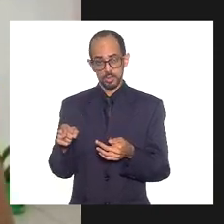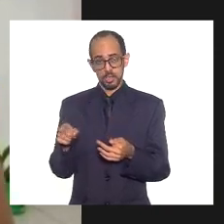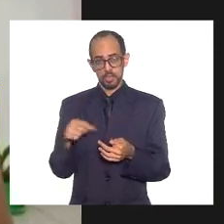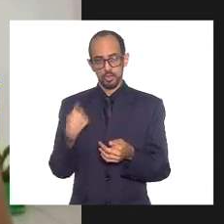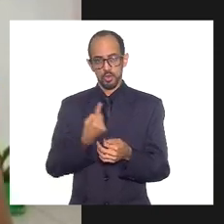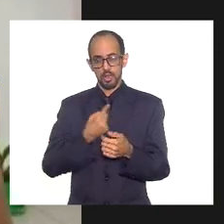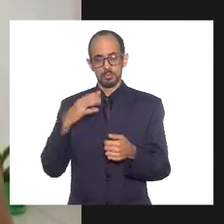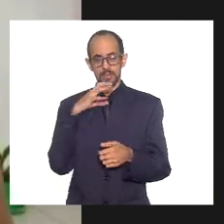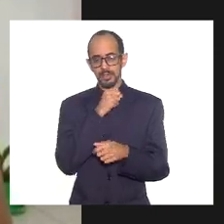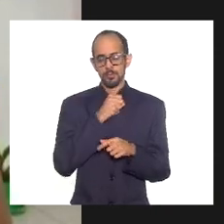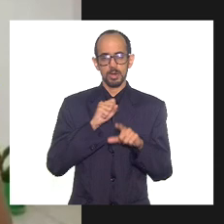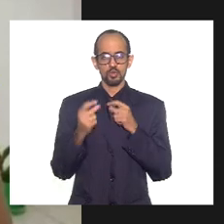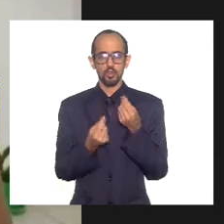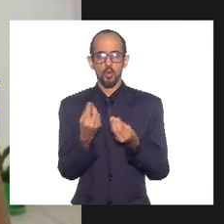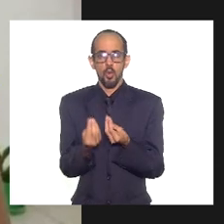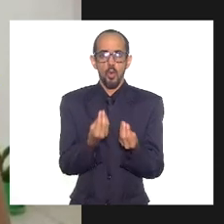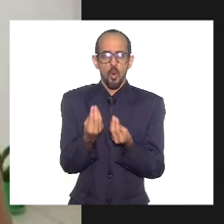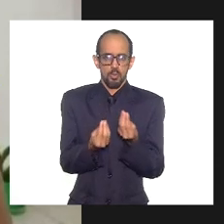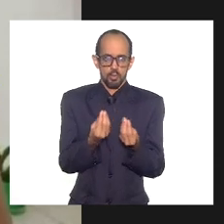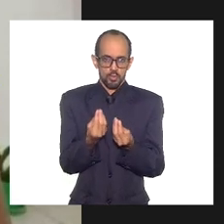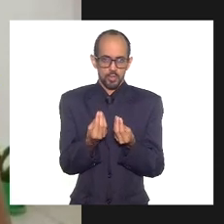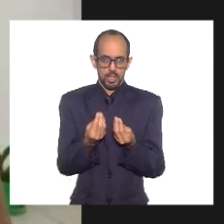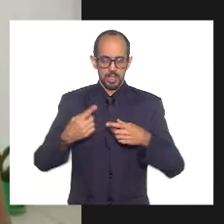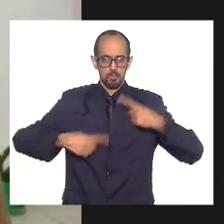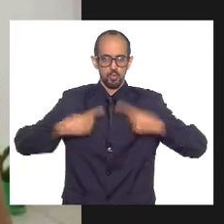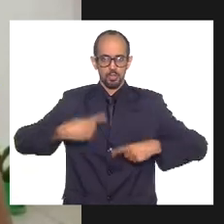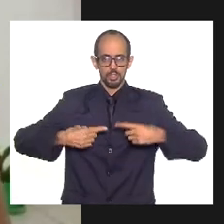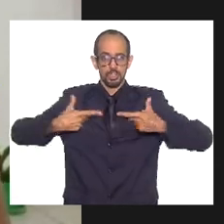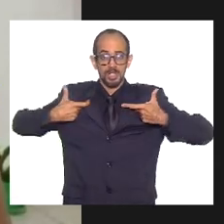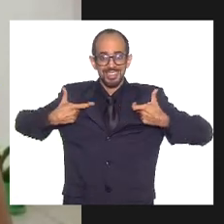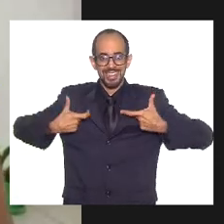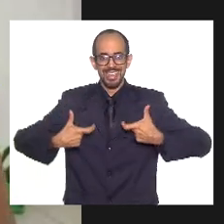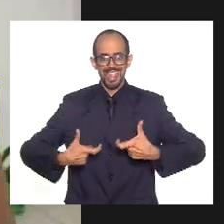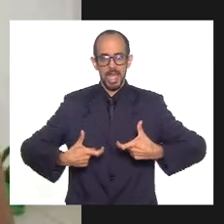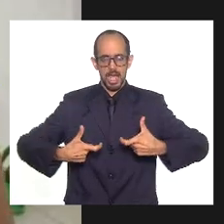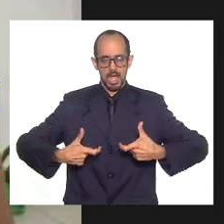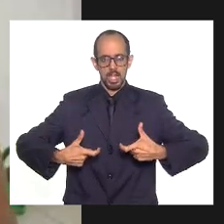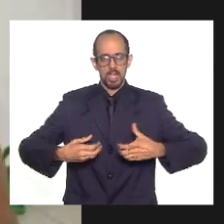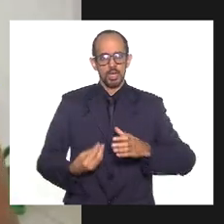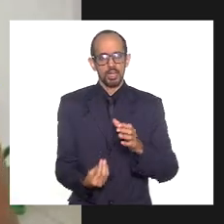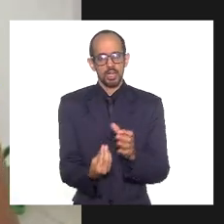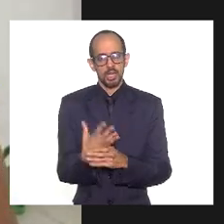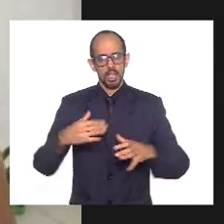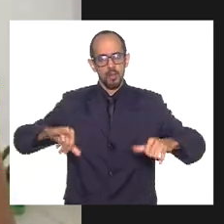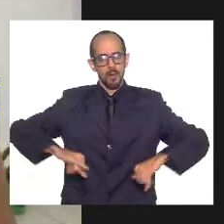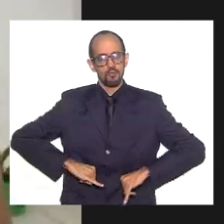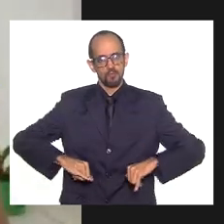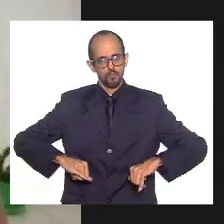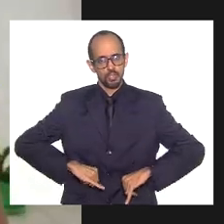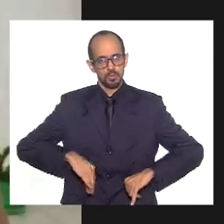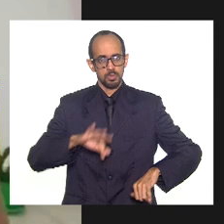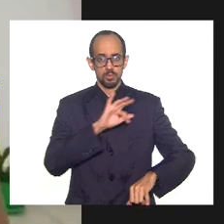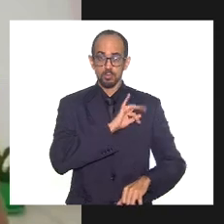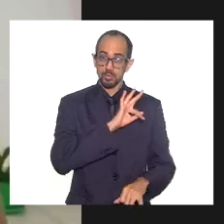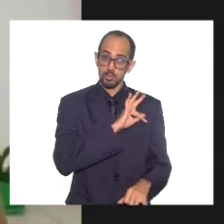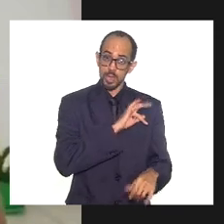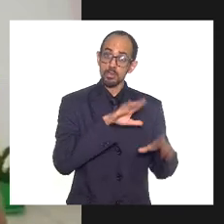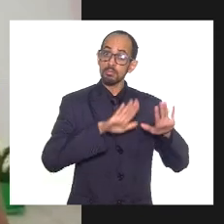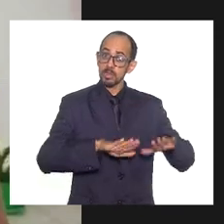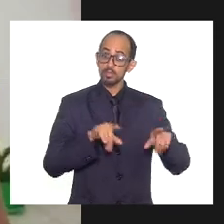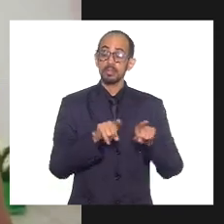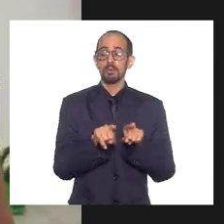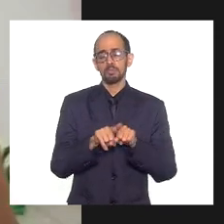quanto que a política do confronto, a política da guerra, vitima não só os policiais, mas também